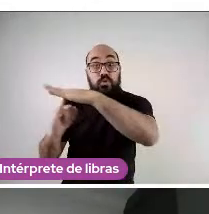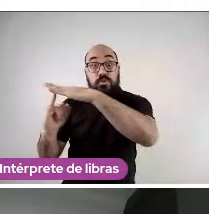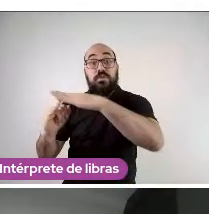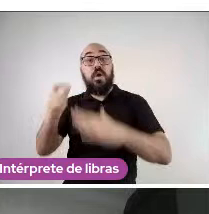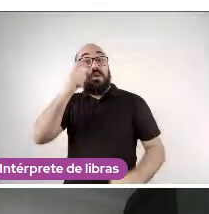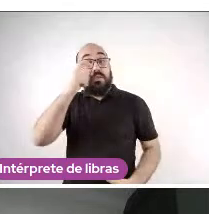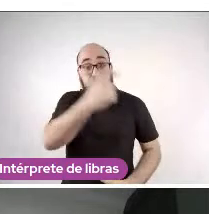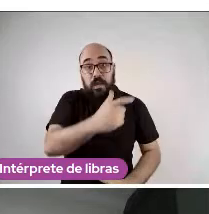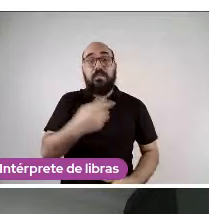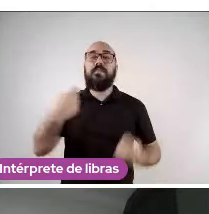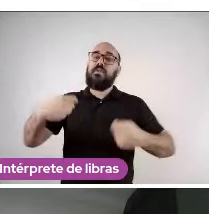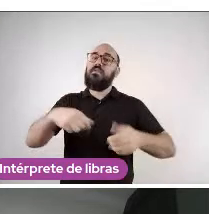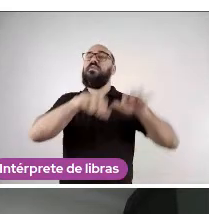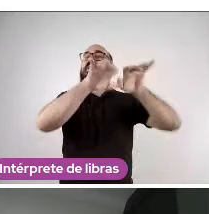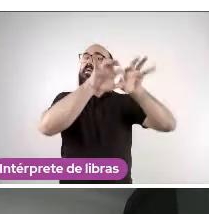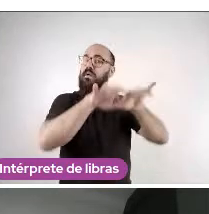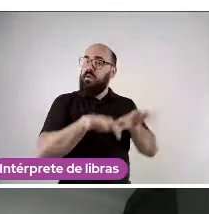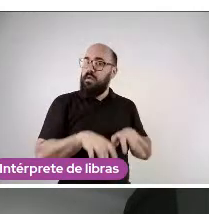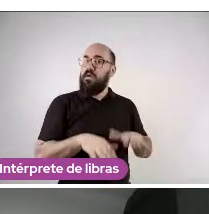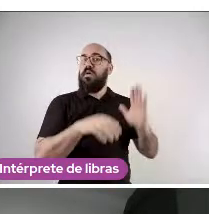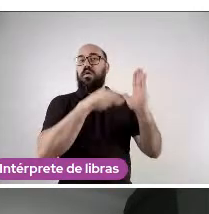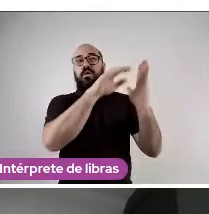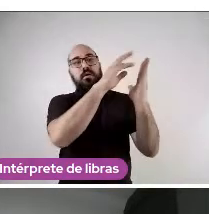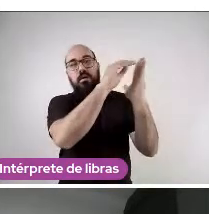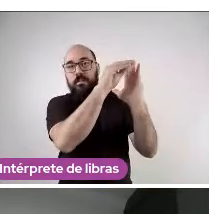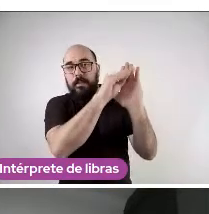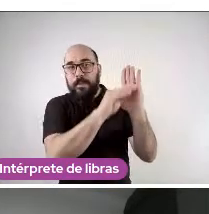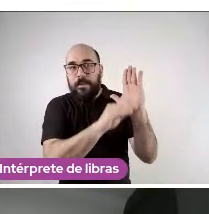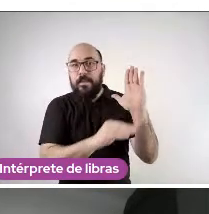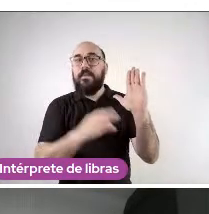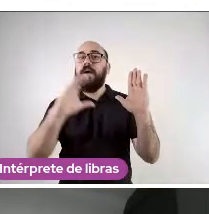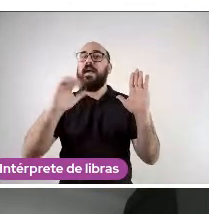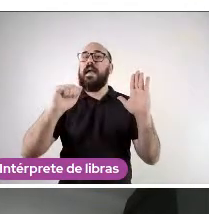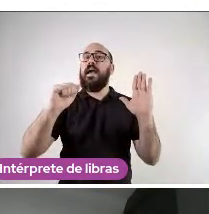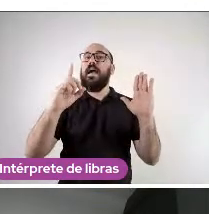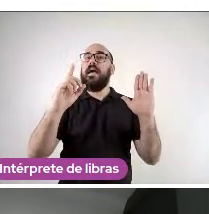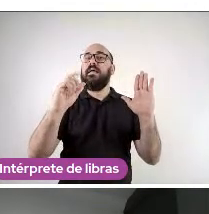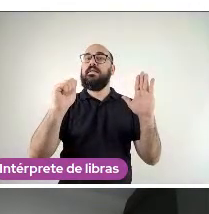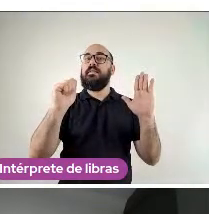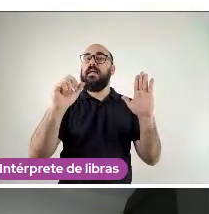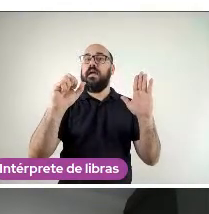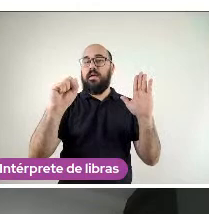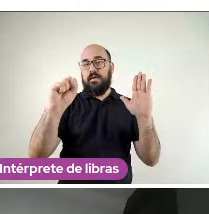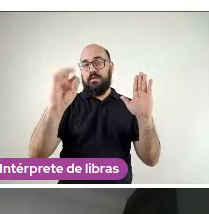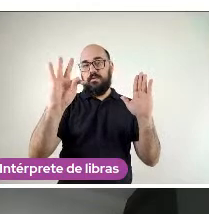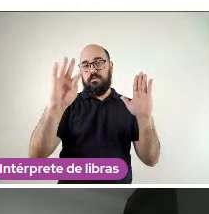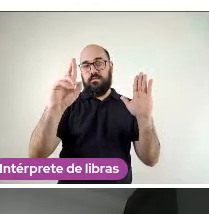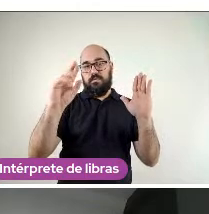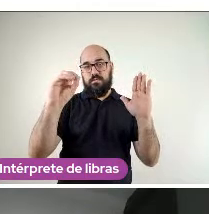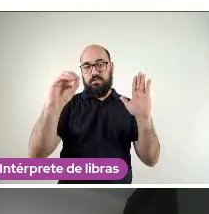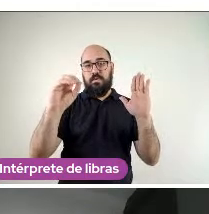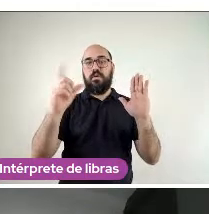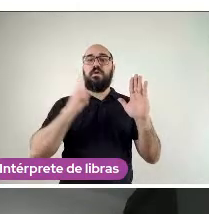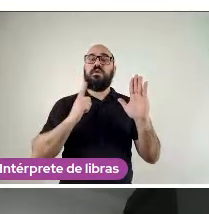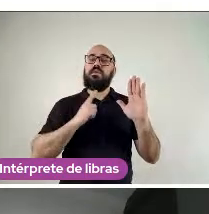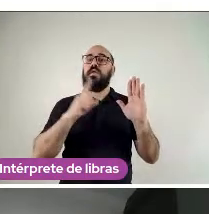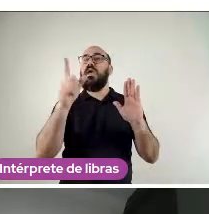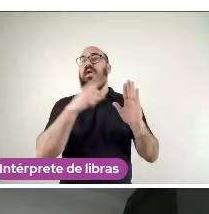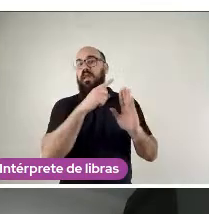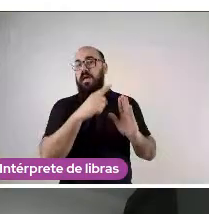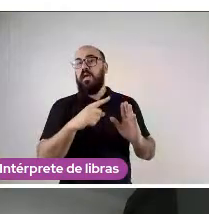fazer um cadastro no Global Stakeholder Forum, né, no site da década, que é